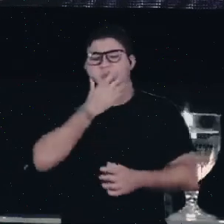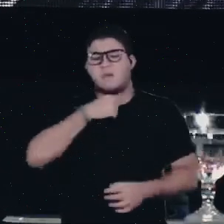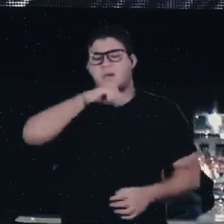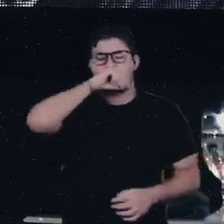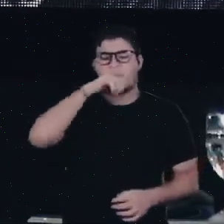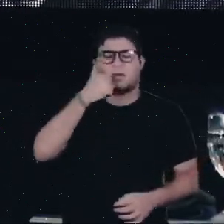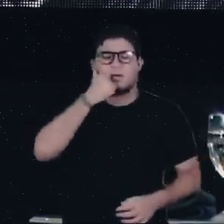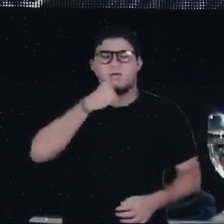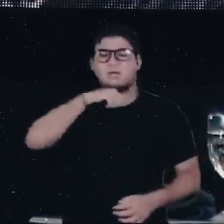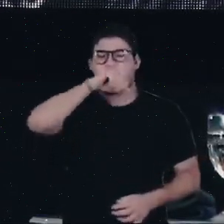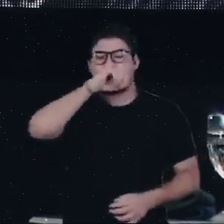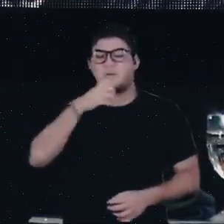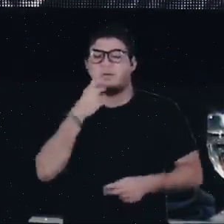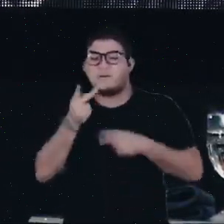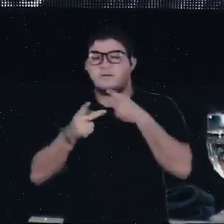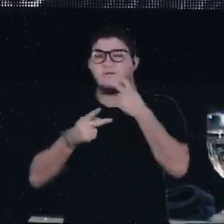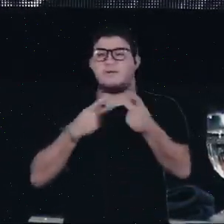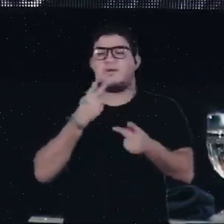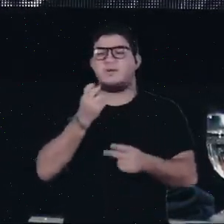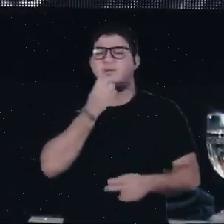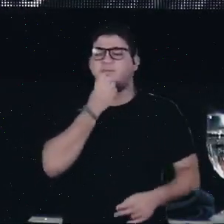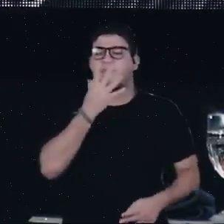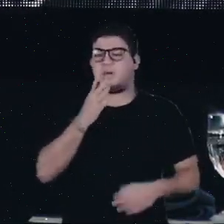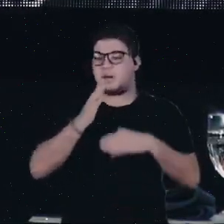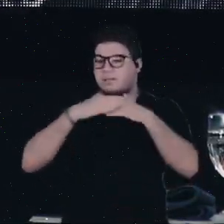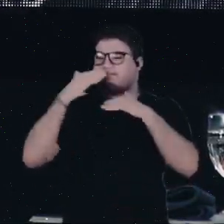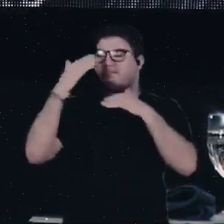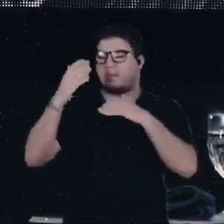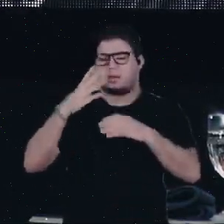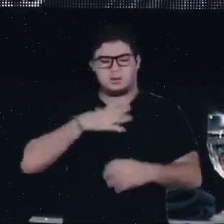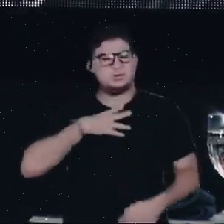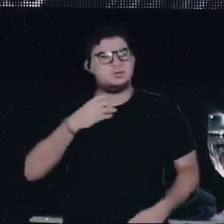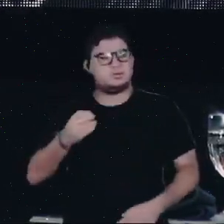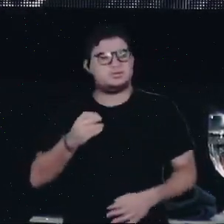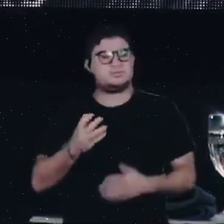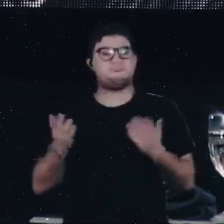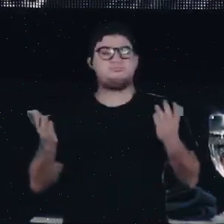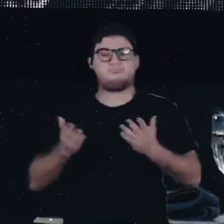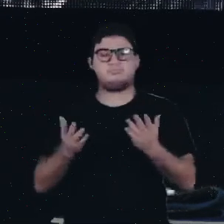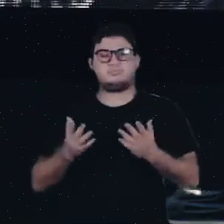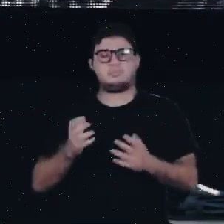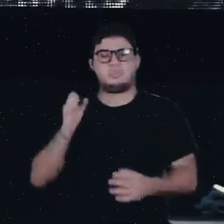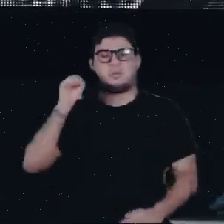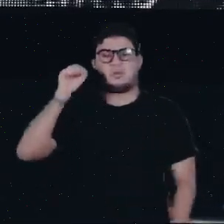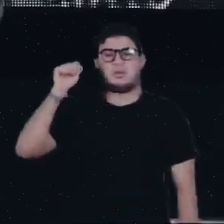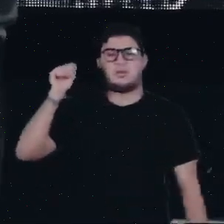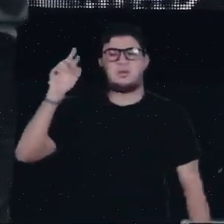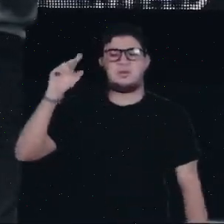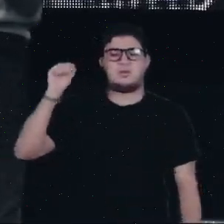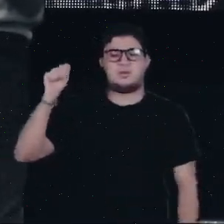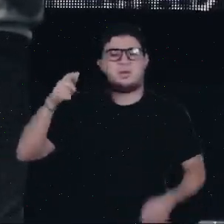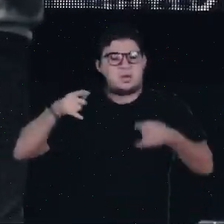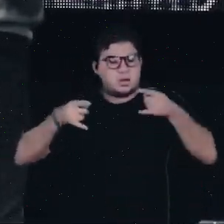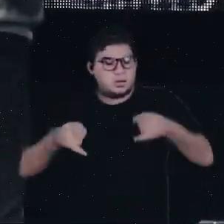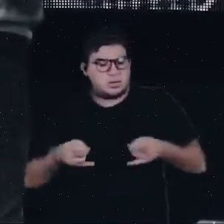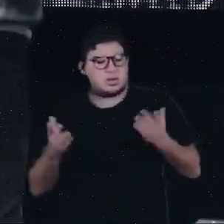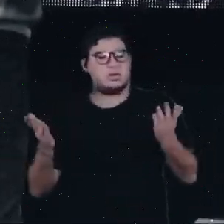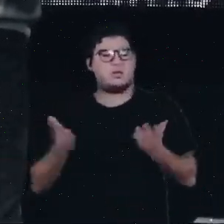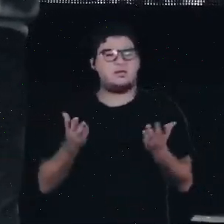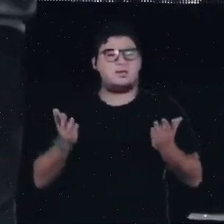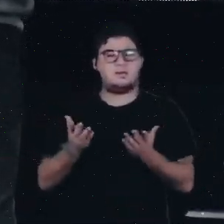Elogiem seus filhos mais. Hoje mesmo, Sarinha estava na cama dela, não foi, princesa?